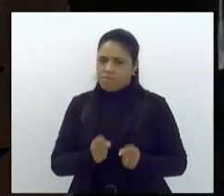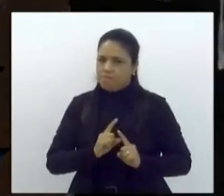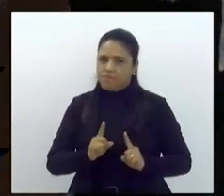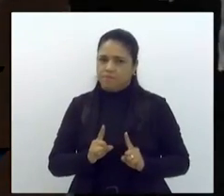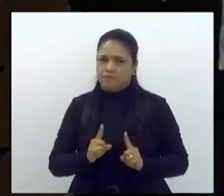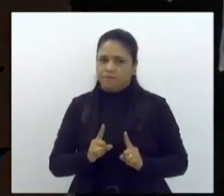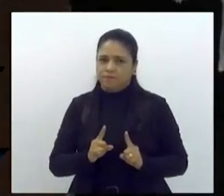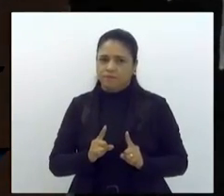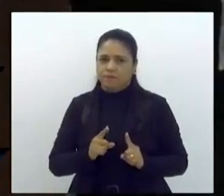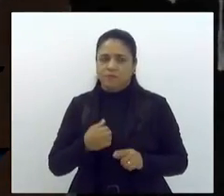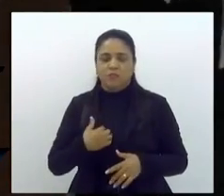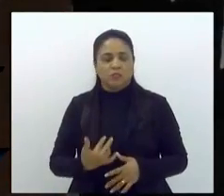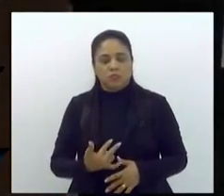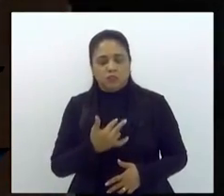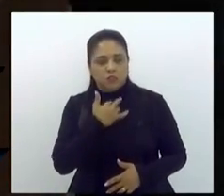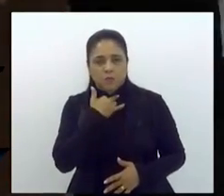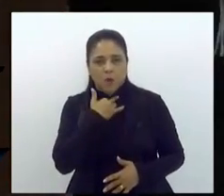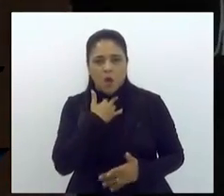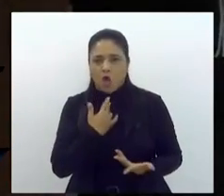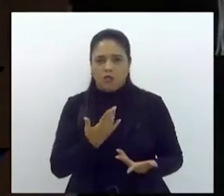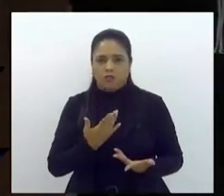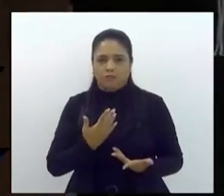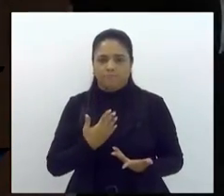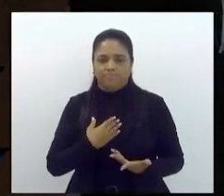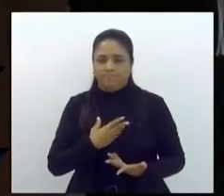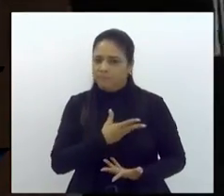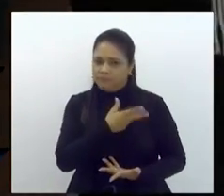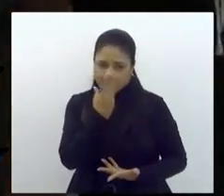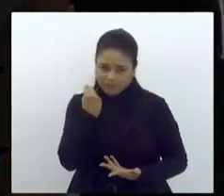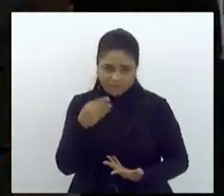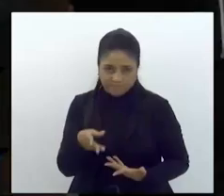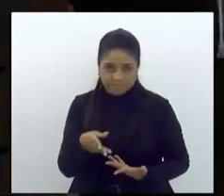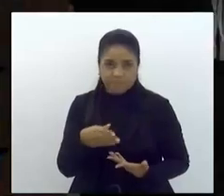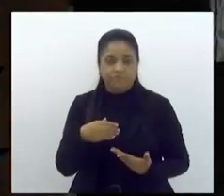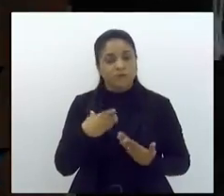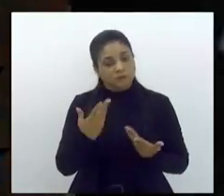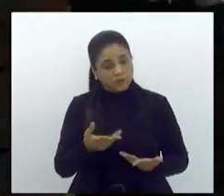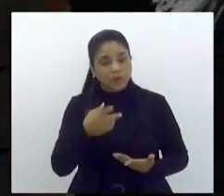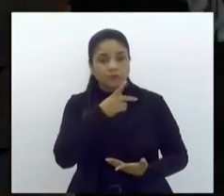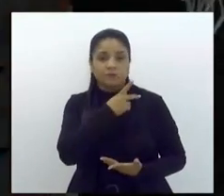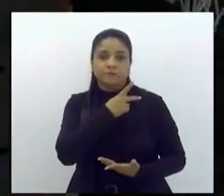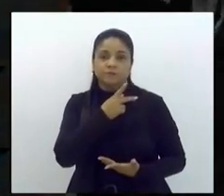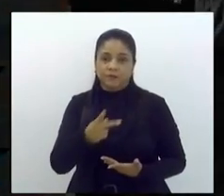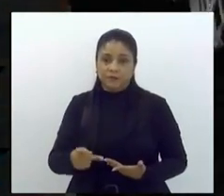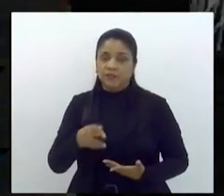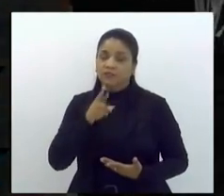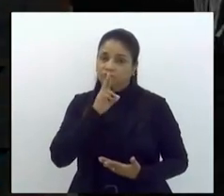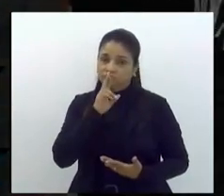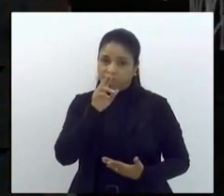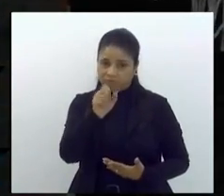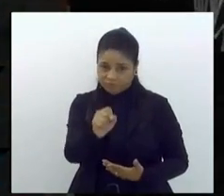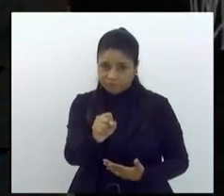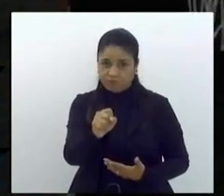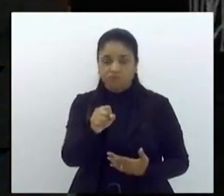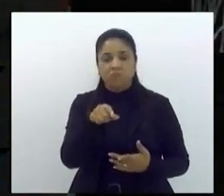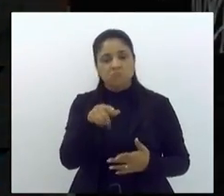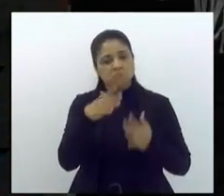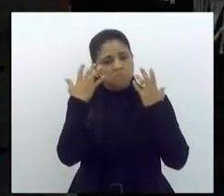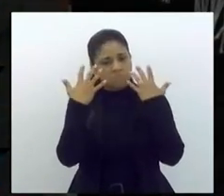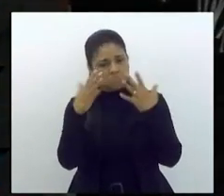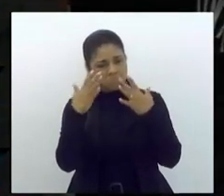passar pano E aí Presidente Rodrigo eu queria parabenizar vossa excelência pela manifestação